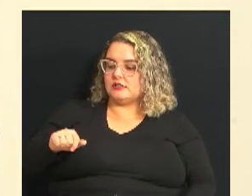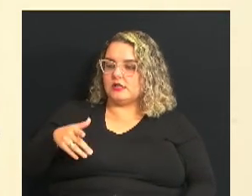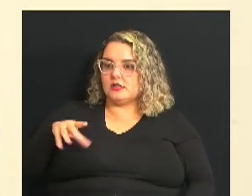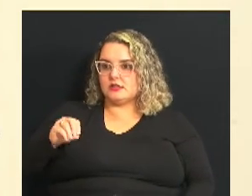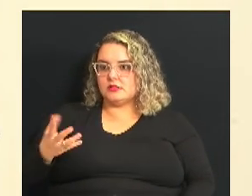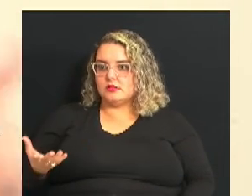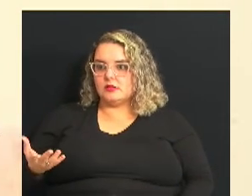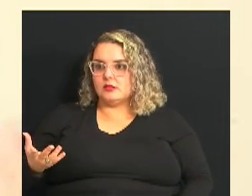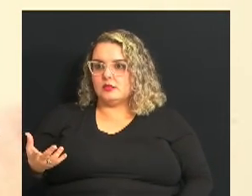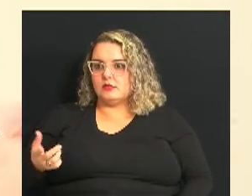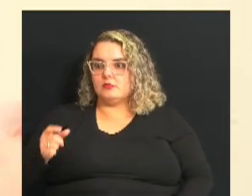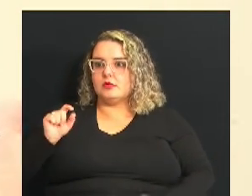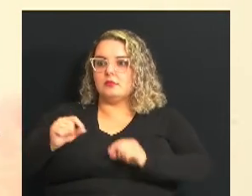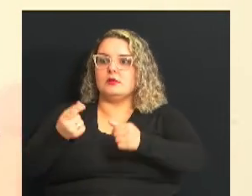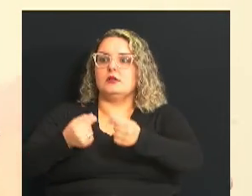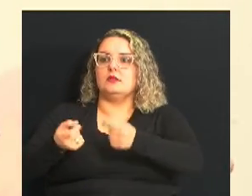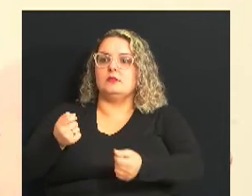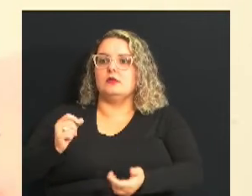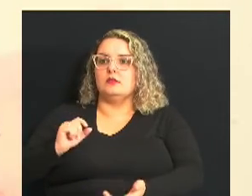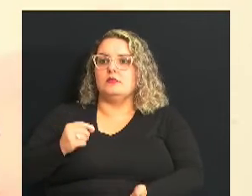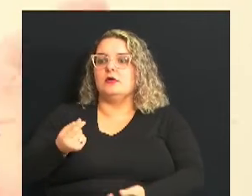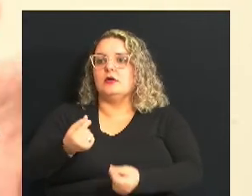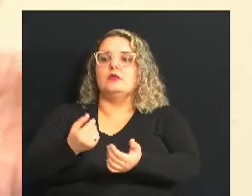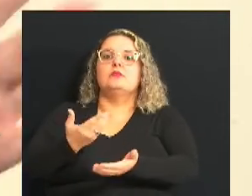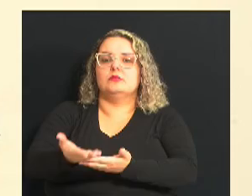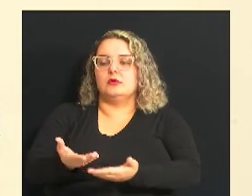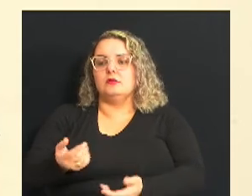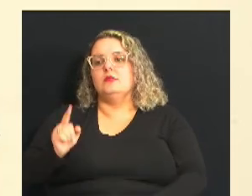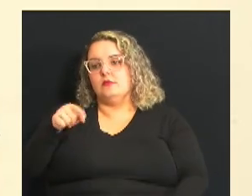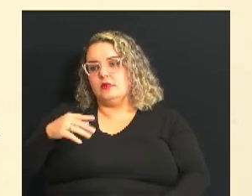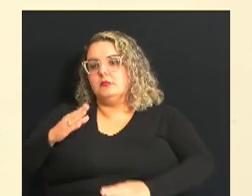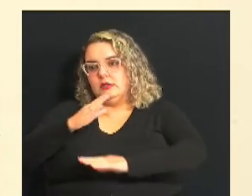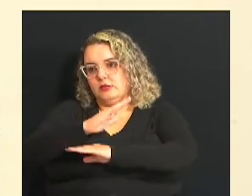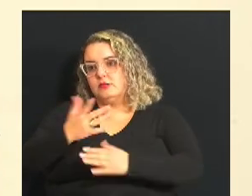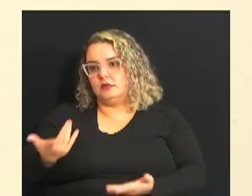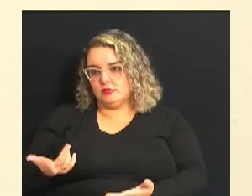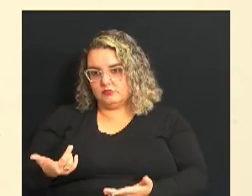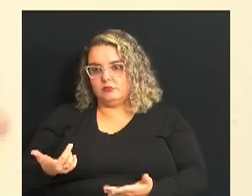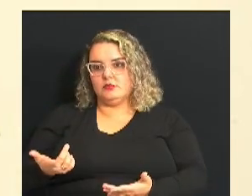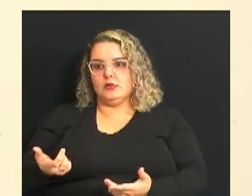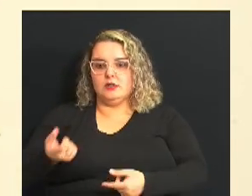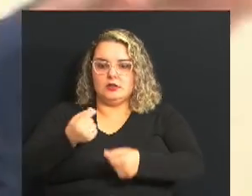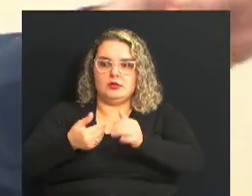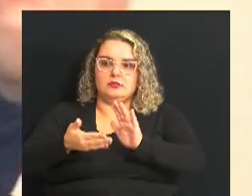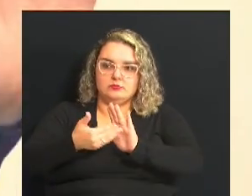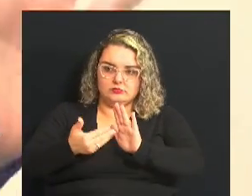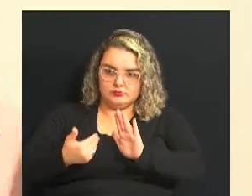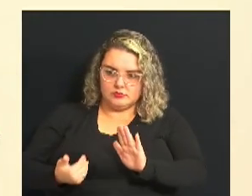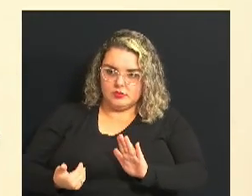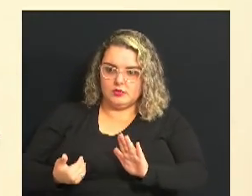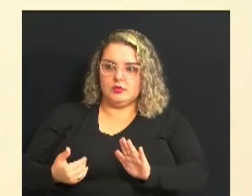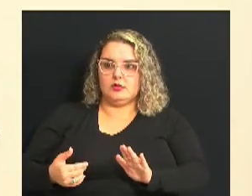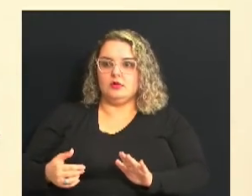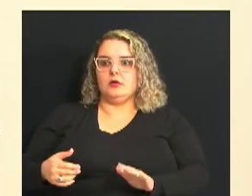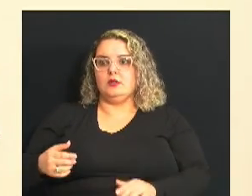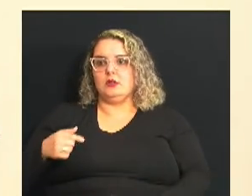mas para quem que vai o dinheiro? Vai para a Câmara. Ou seja, abater no orçamento estou falando de leigo,